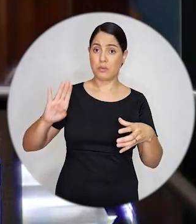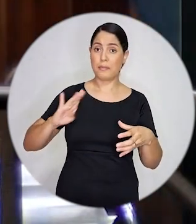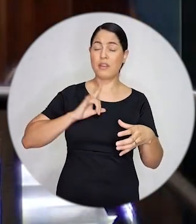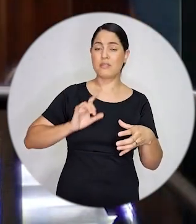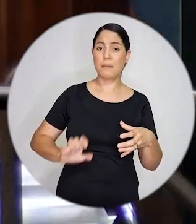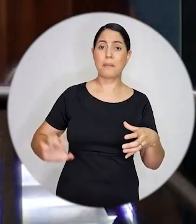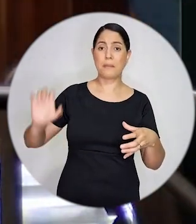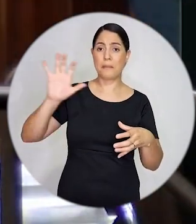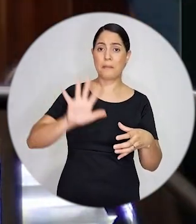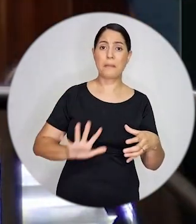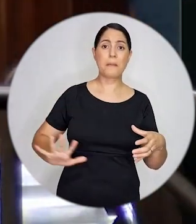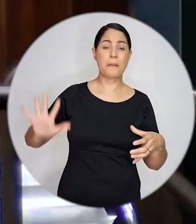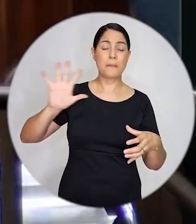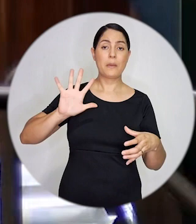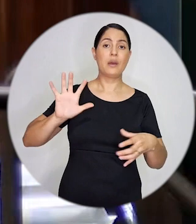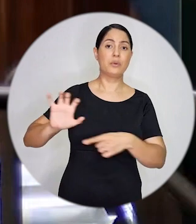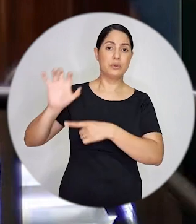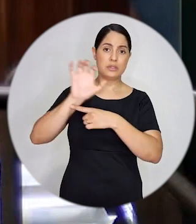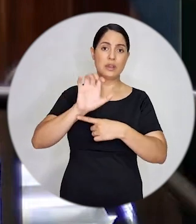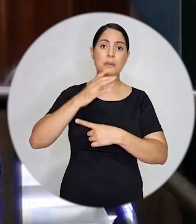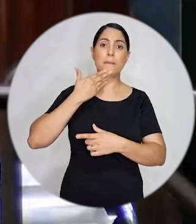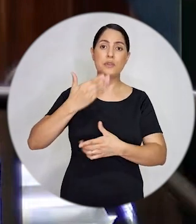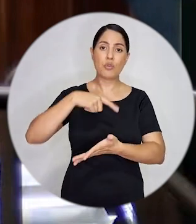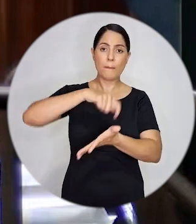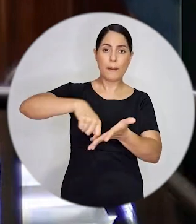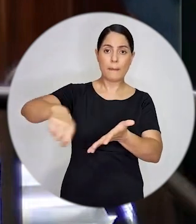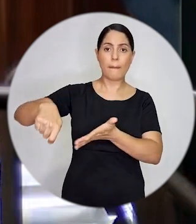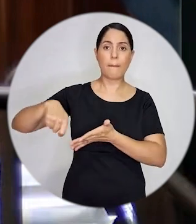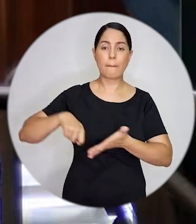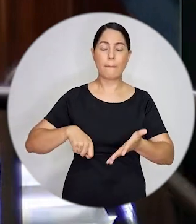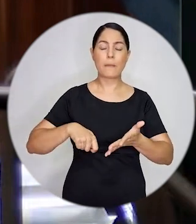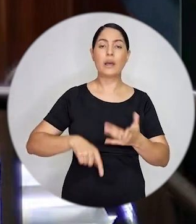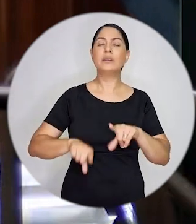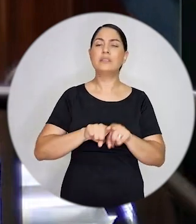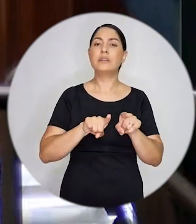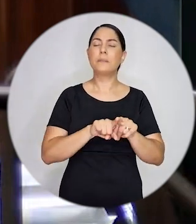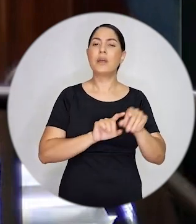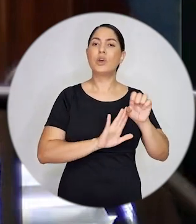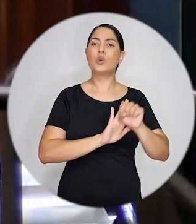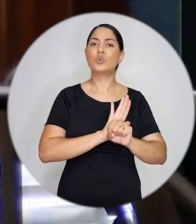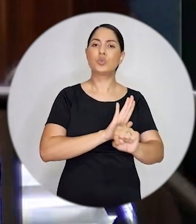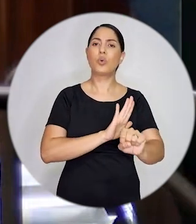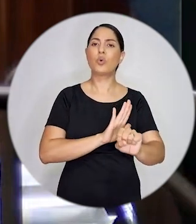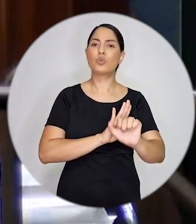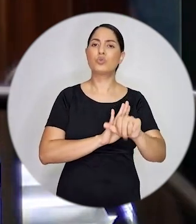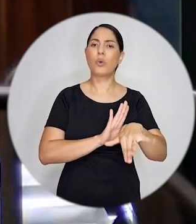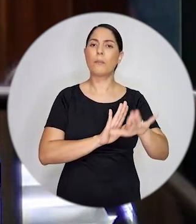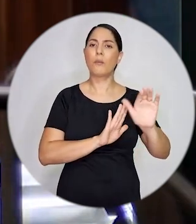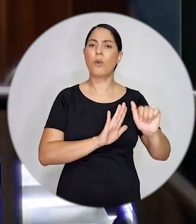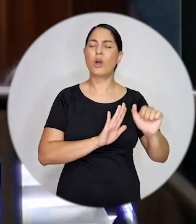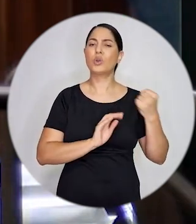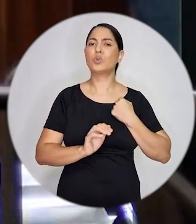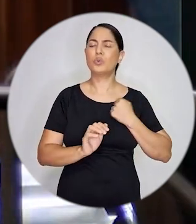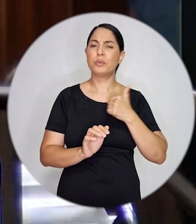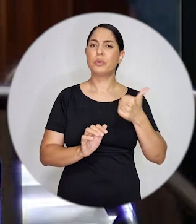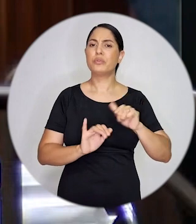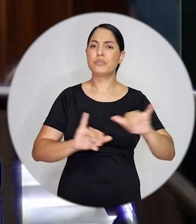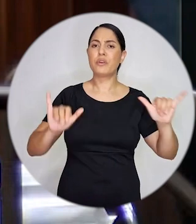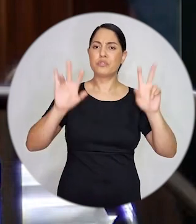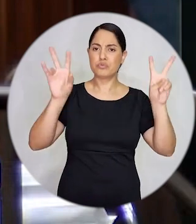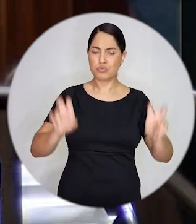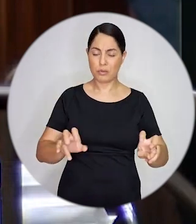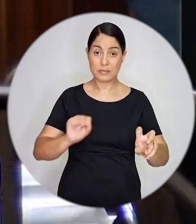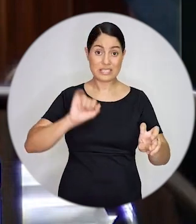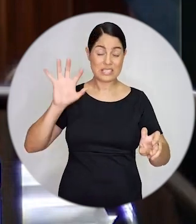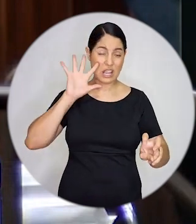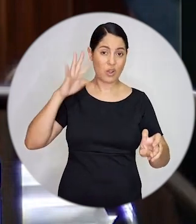comissões da diversidade da OAB, de todos os estados que colheram as assinaturas. Nós tivemos a súmula 11, em 2019, que proíbe que pessoas